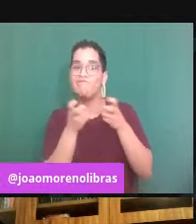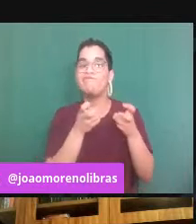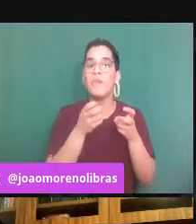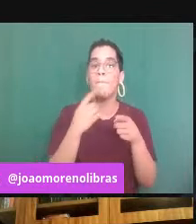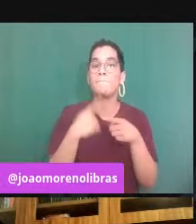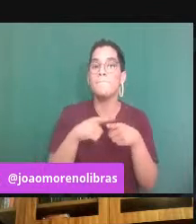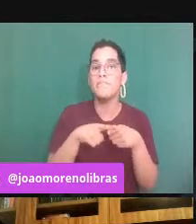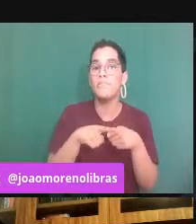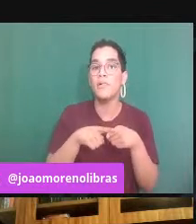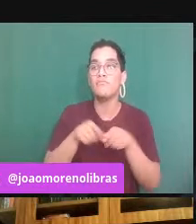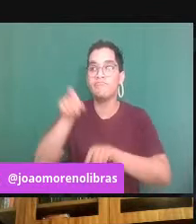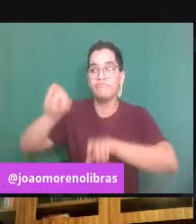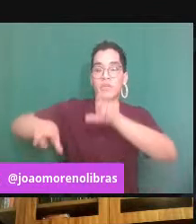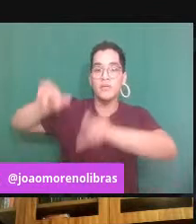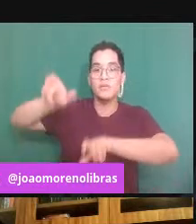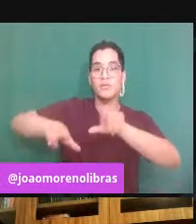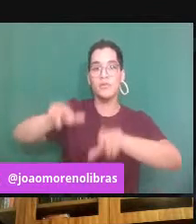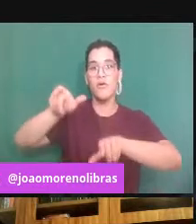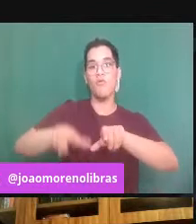de discurso,